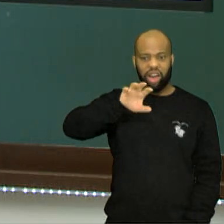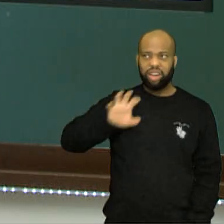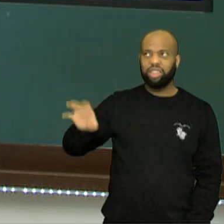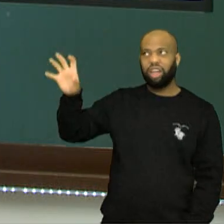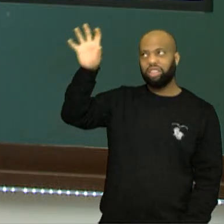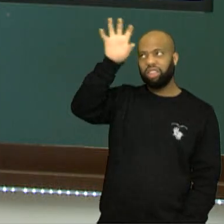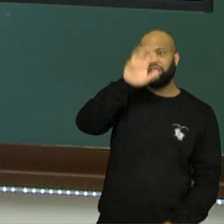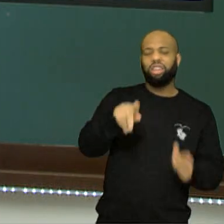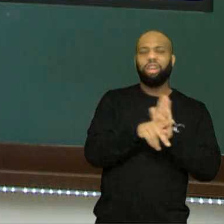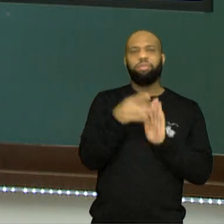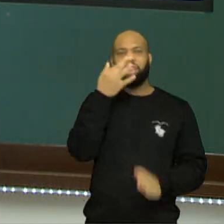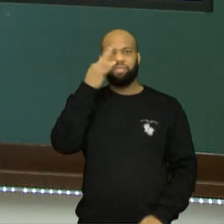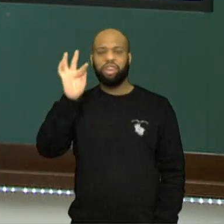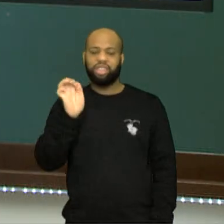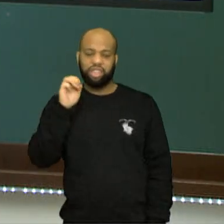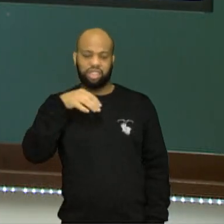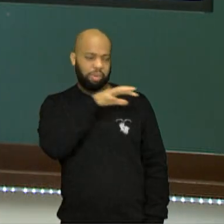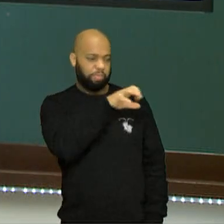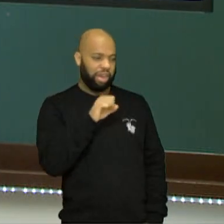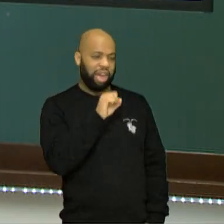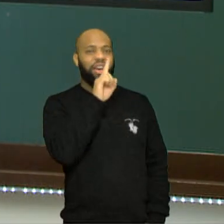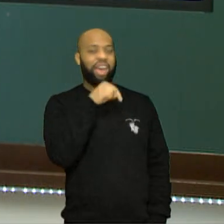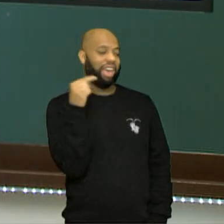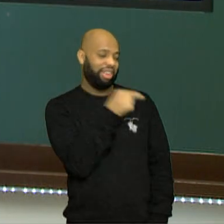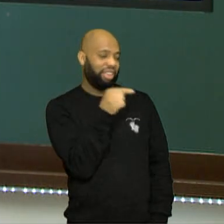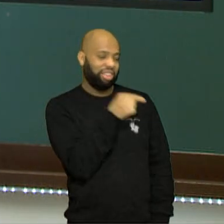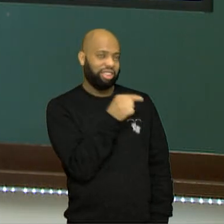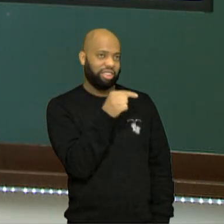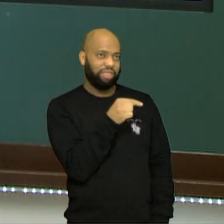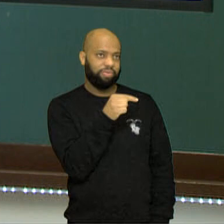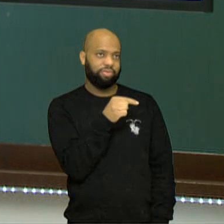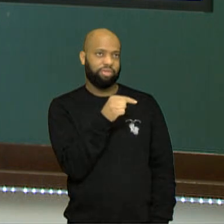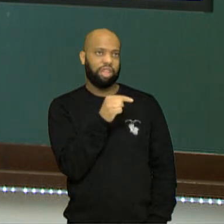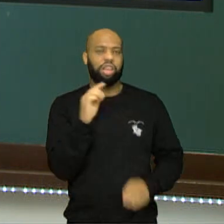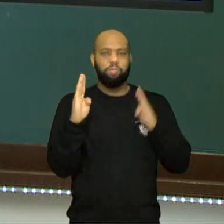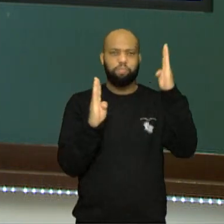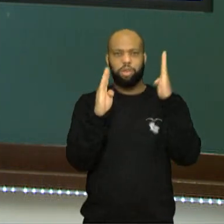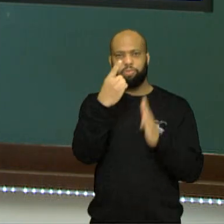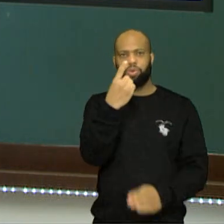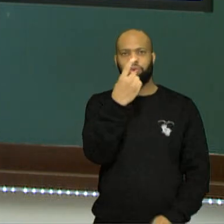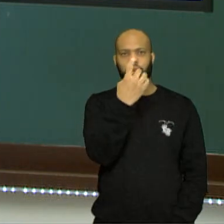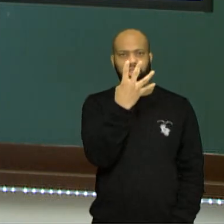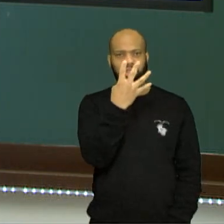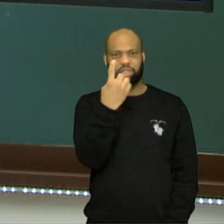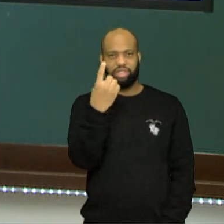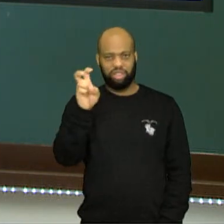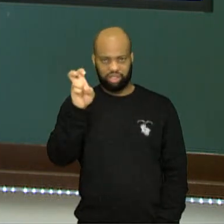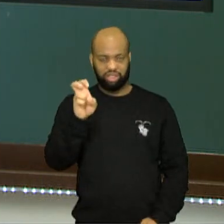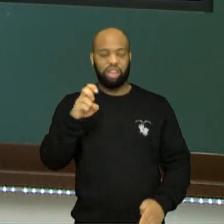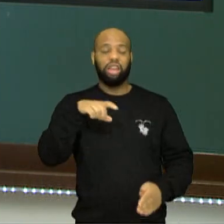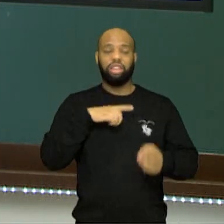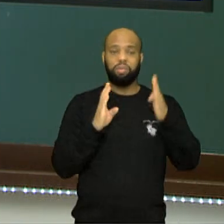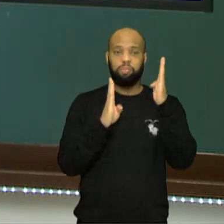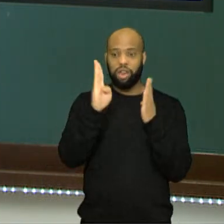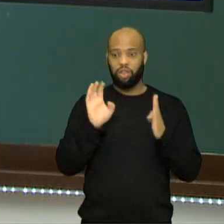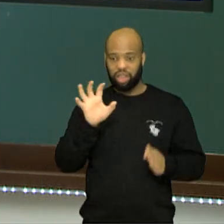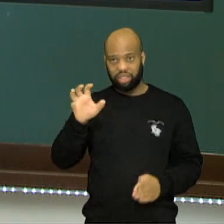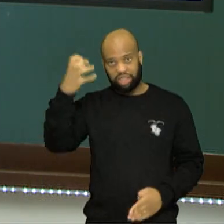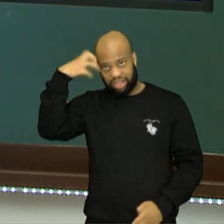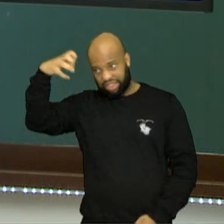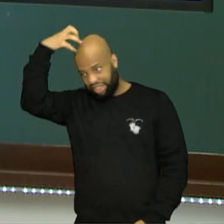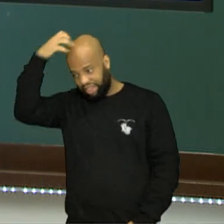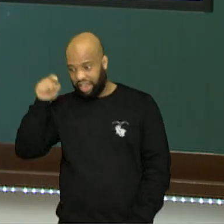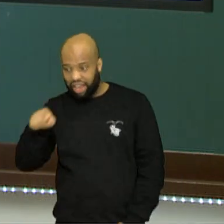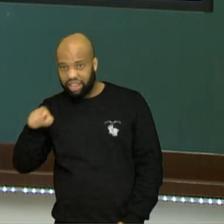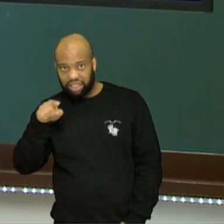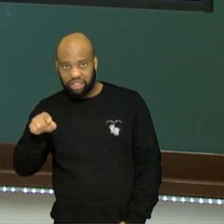sendo tomadas pelos ingleses em 1415, pessoal. E durante esta reação vai aparecer